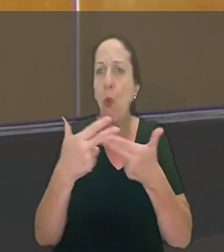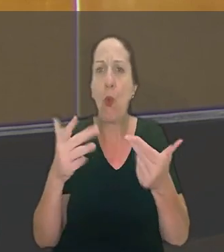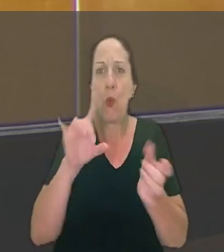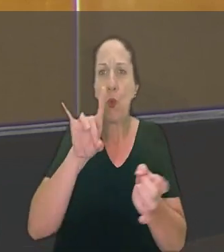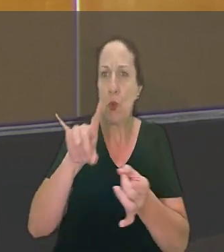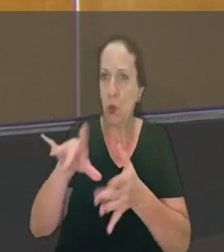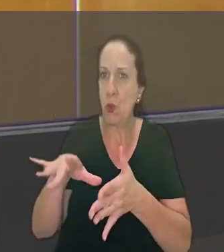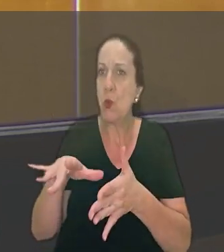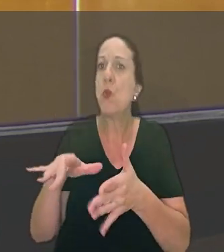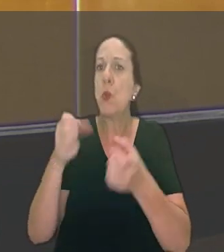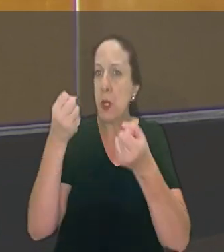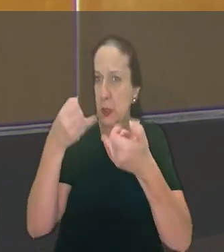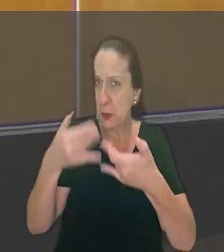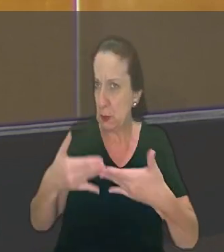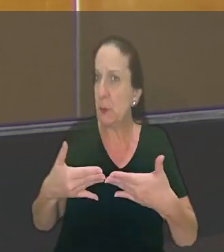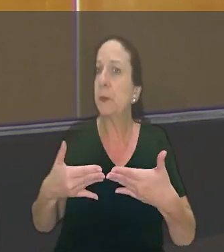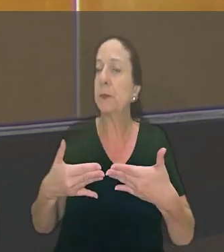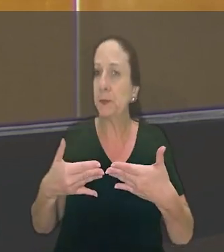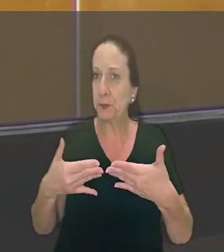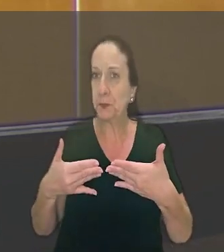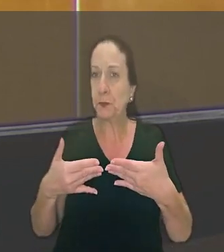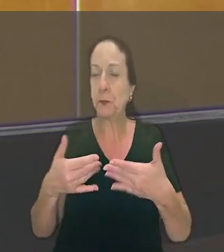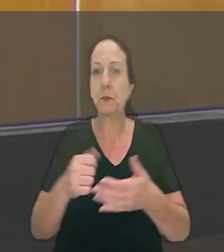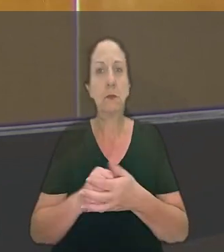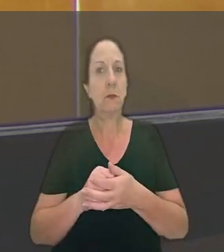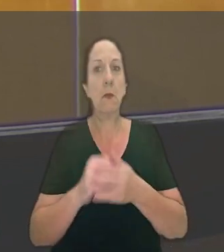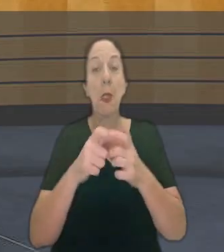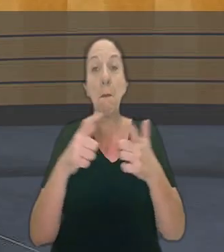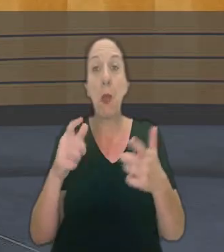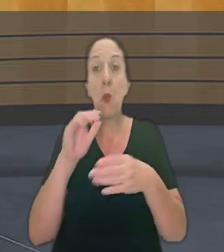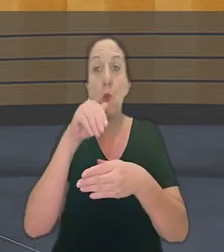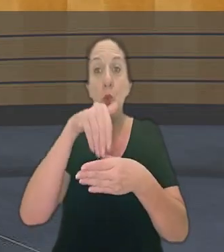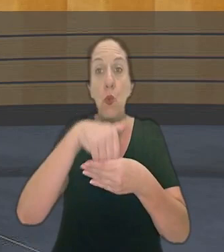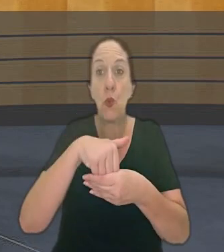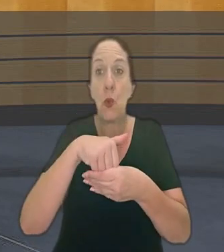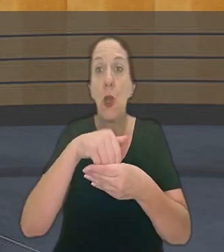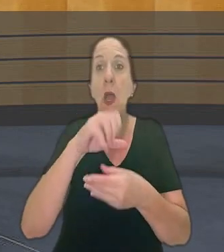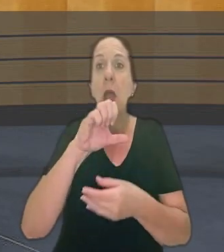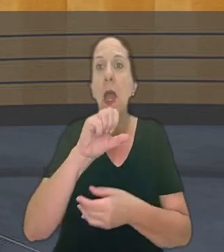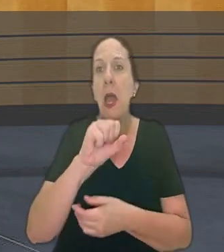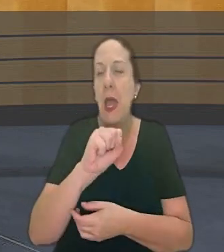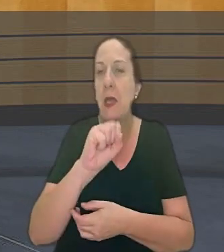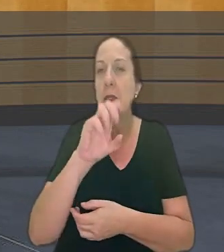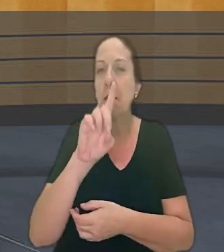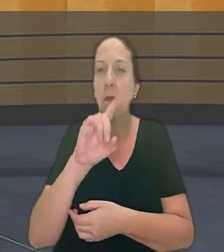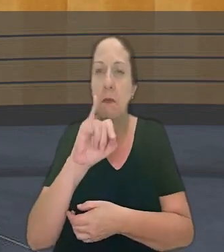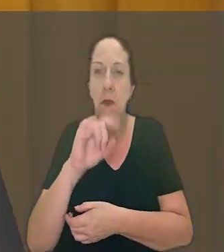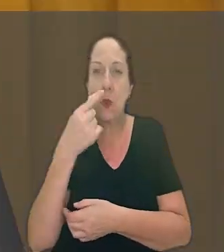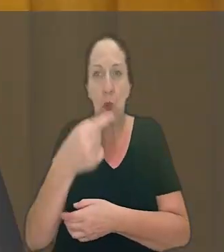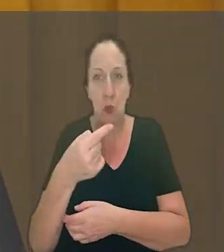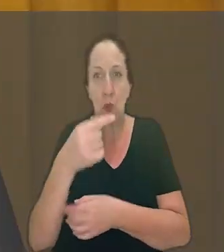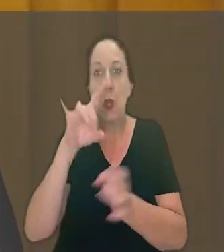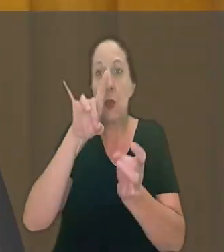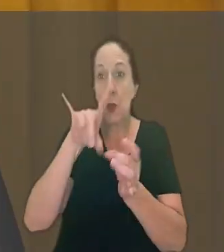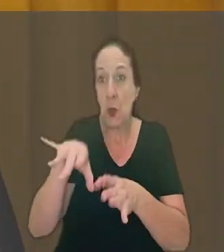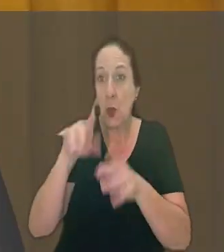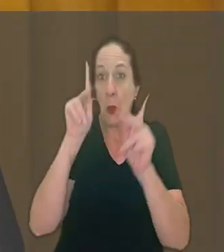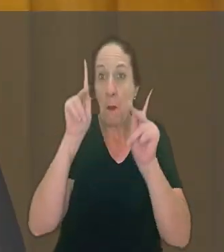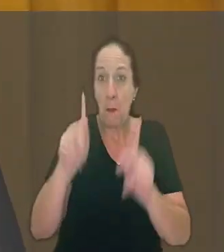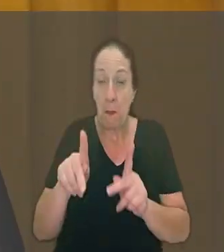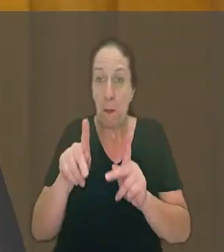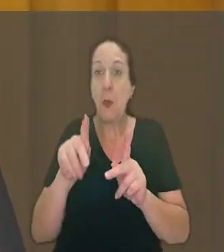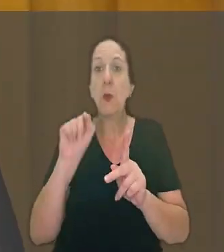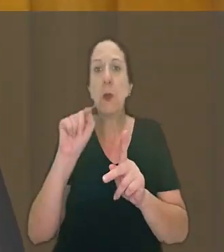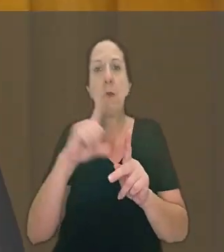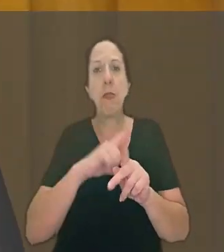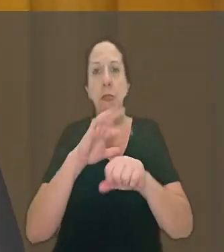ou outro a justificar a dispensa do portador de doença grave. Por maioria dos votos, a SDI1 decidiu que a dispensa